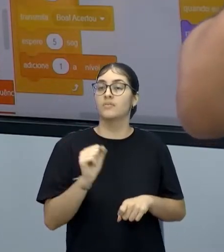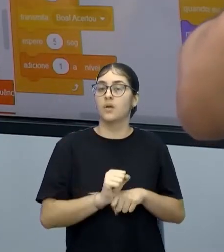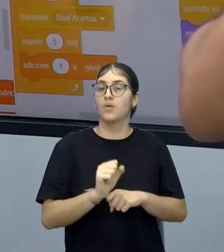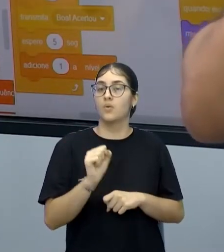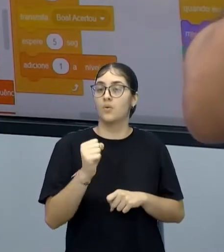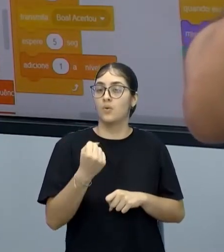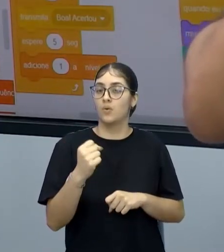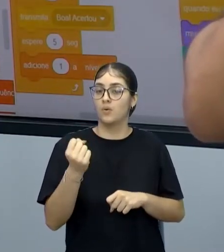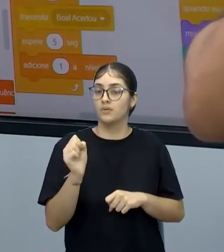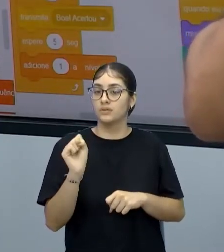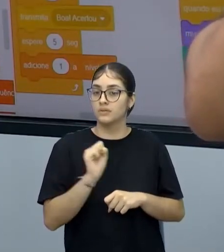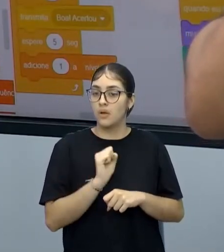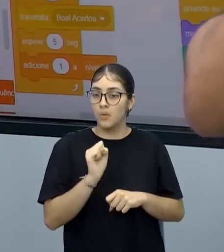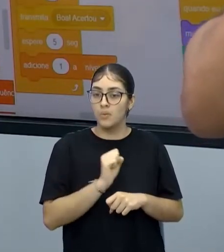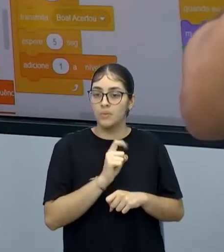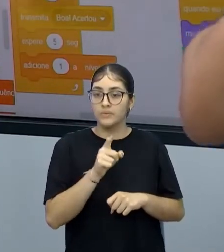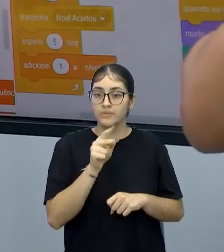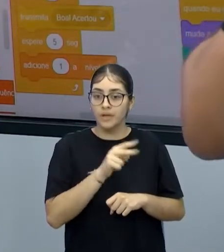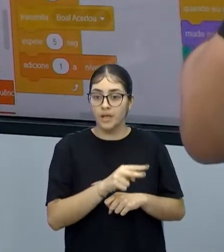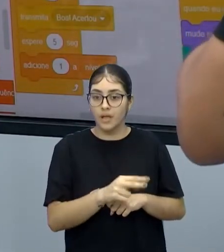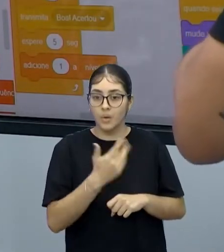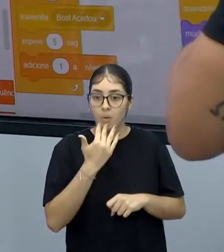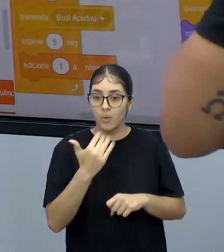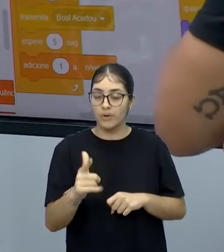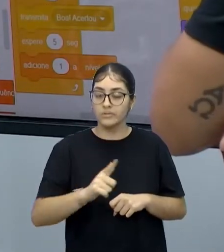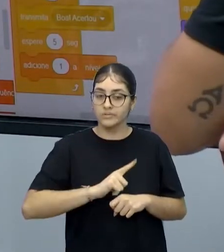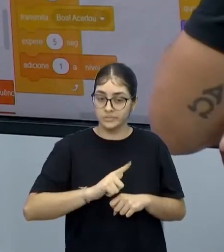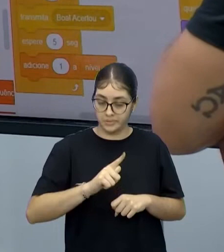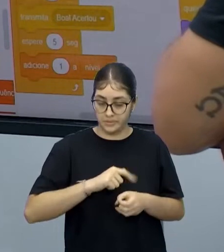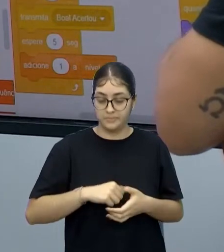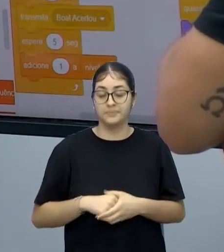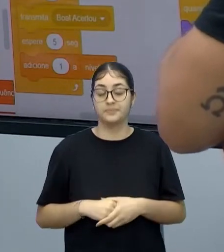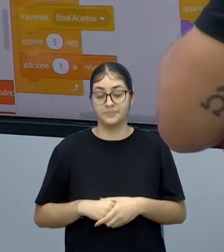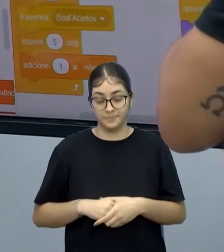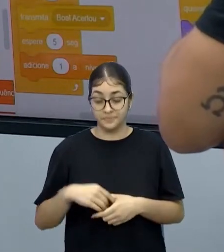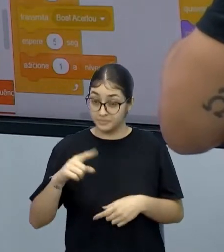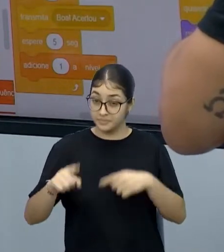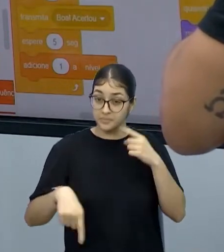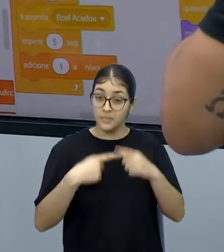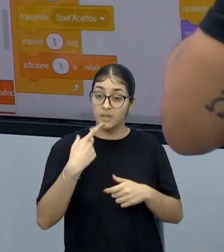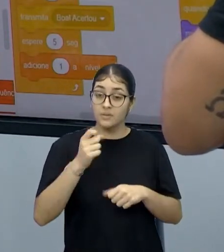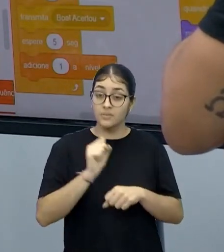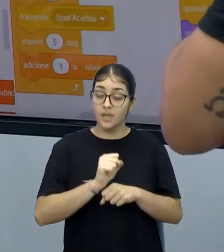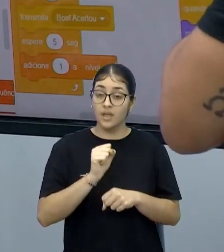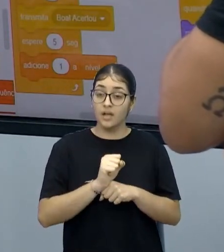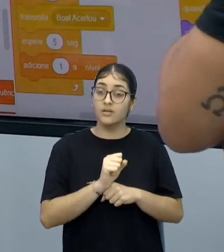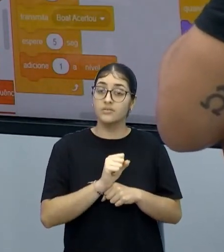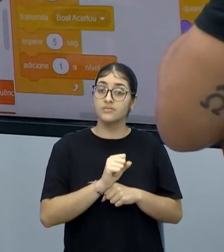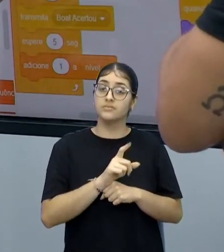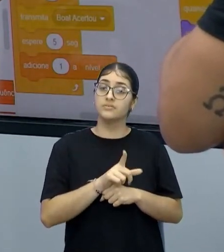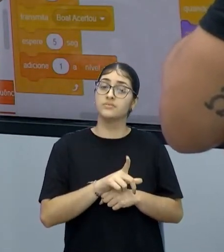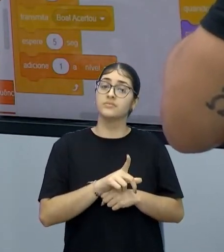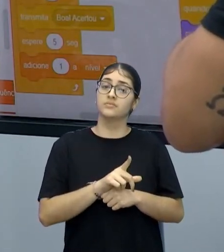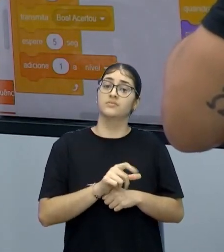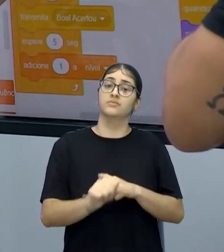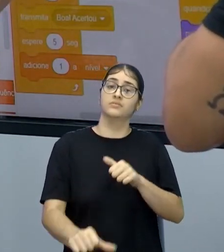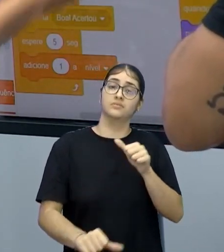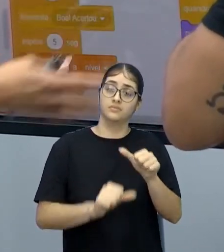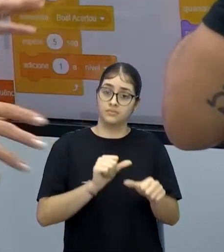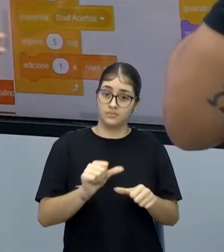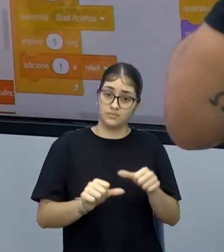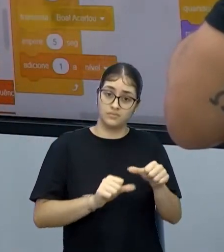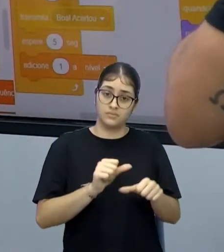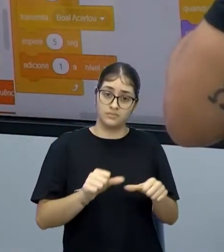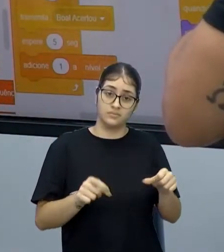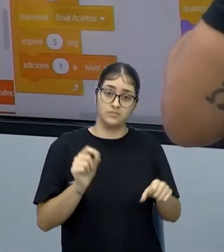para você que é o jogador ver as cores que estão. Legal. Tá certo? Depois que você espere, eu coloquei assim, ó, mude a fantasia, né, para a